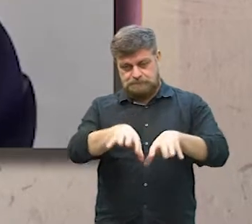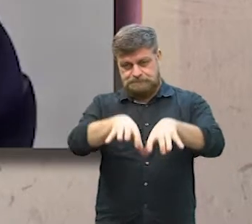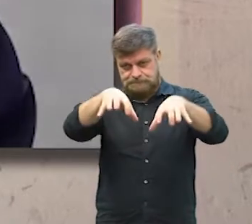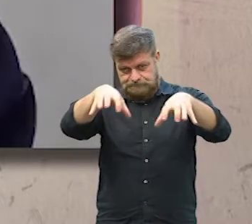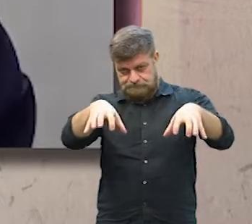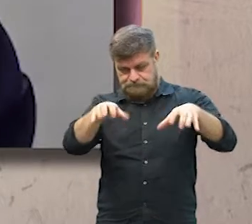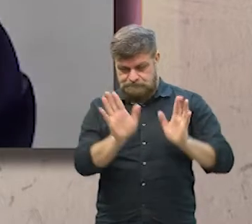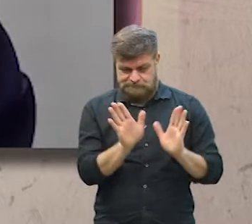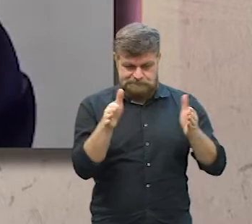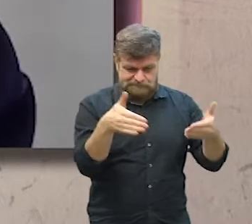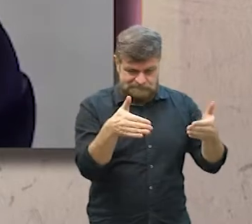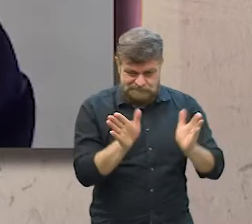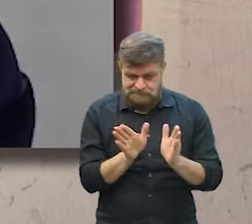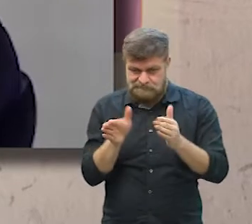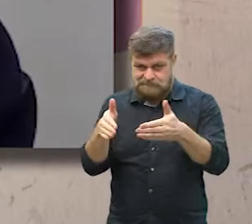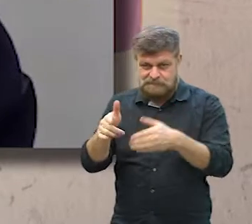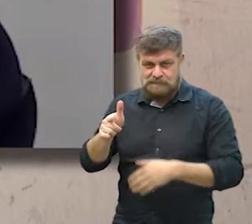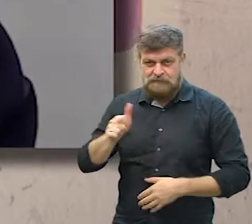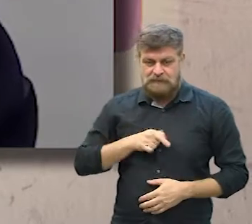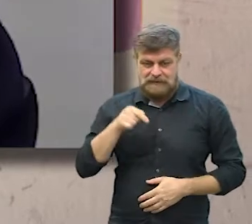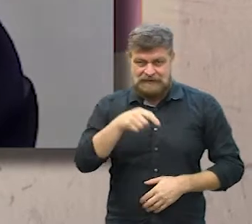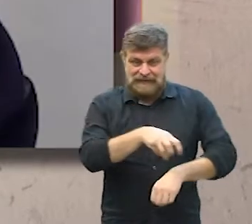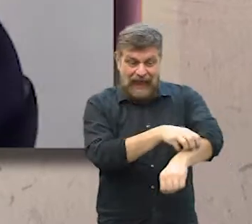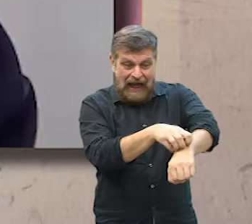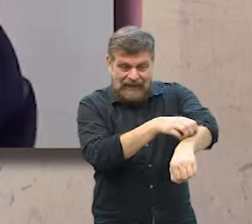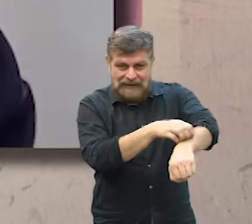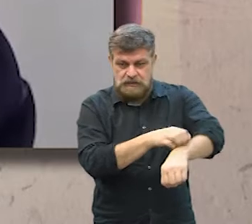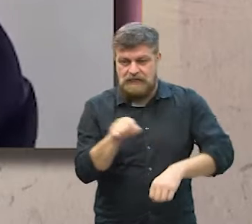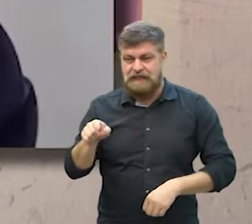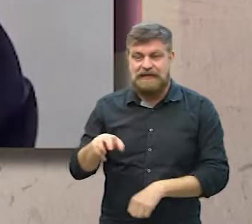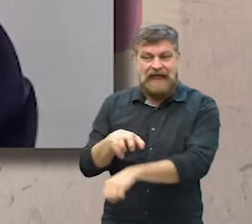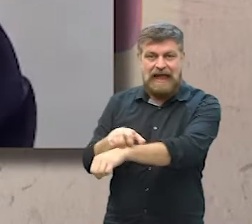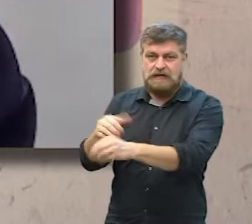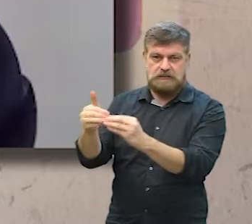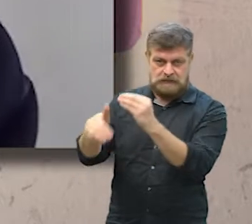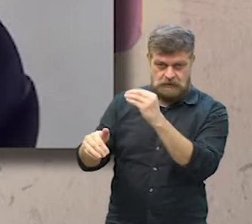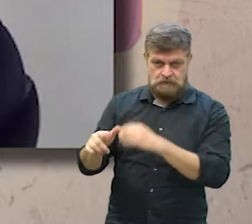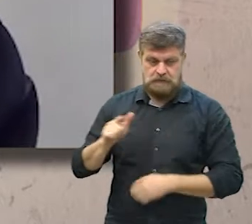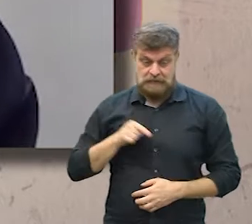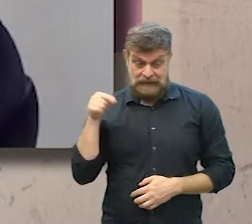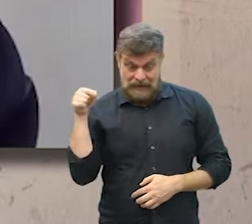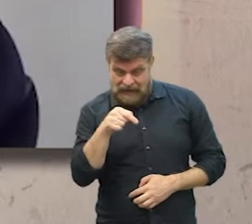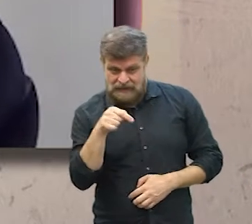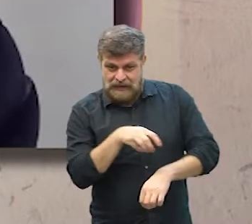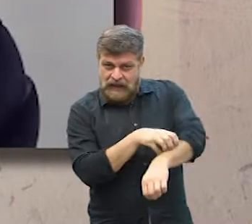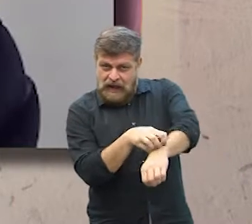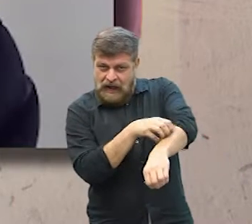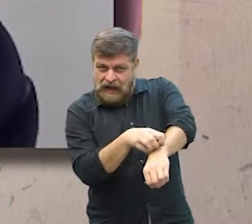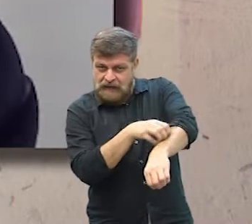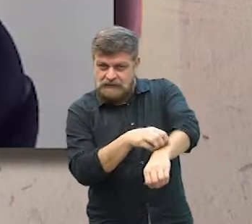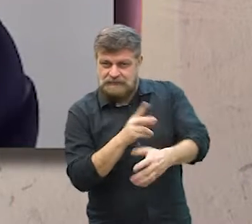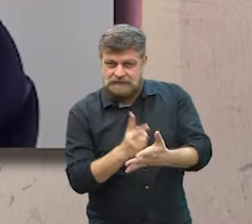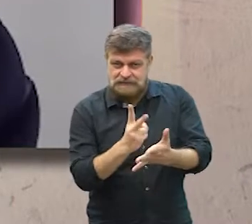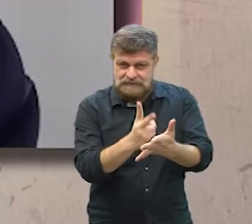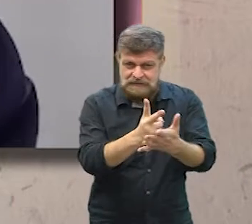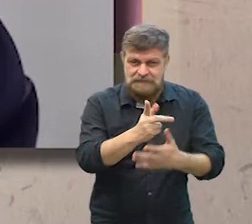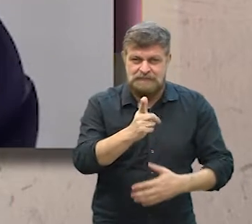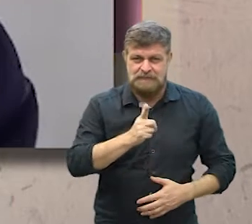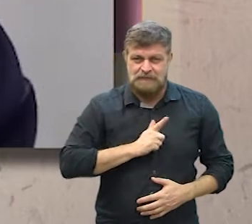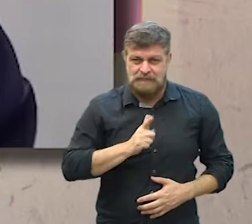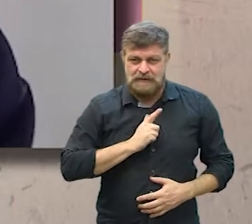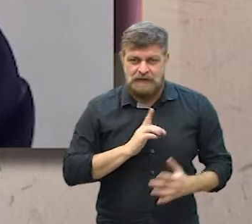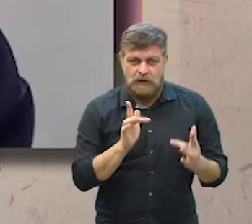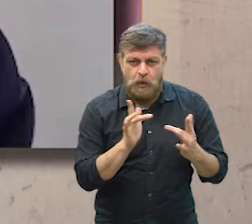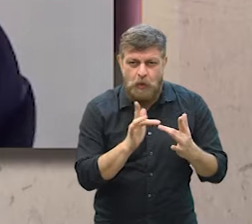grandes formas que a gente fala de asma, subtipos, seria a asma alérgica e a asma não alérgica, né? A asma alérgica é desencadeada, essa inflamação das vias aéreas